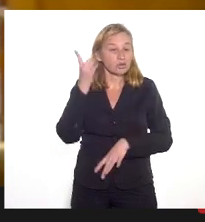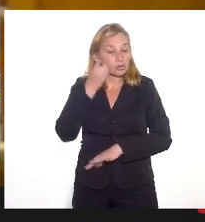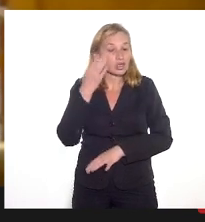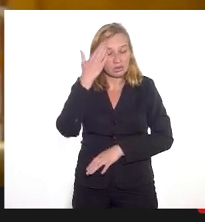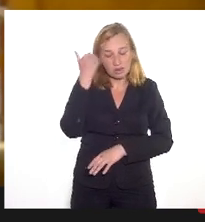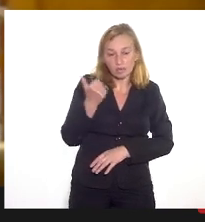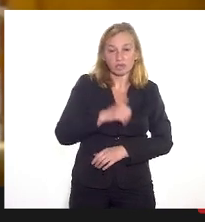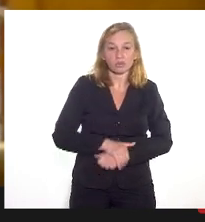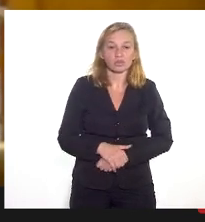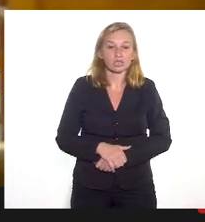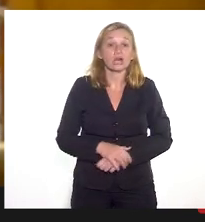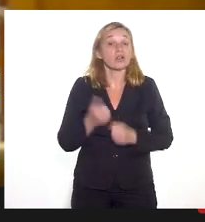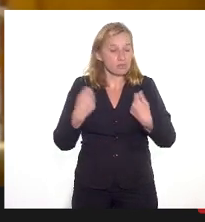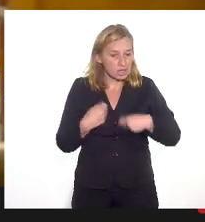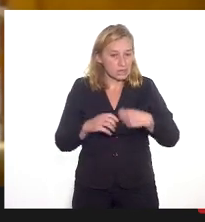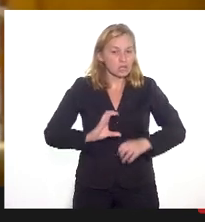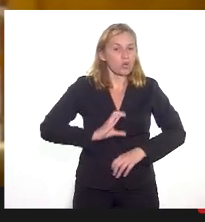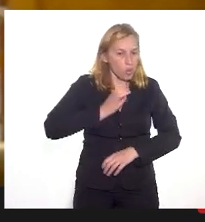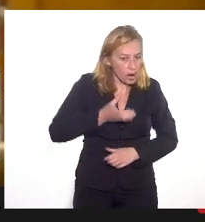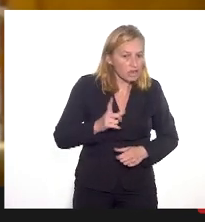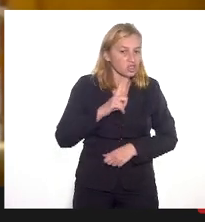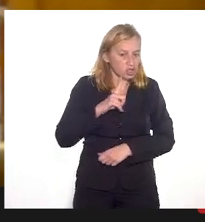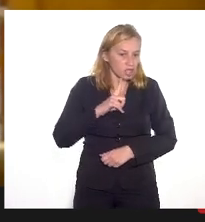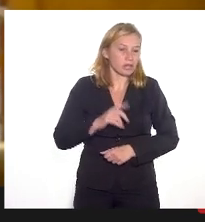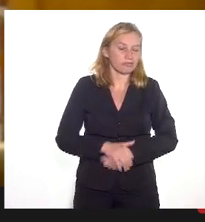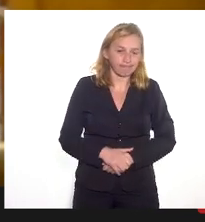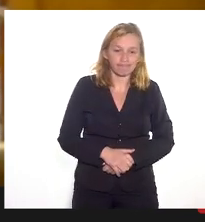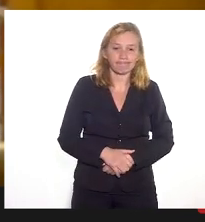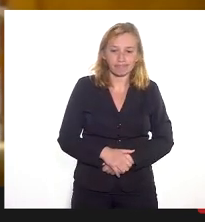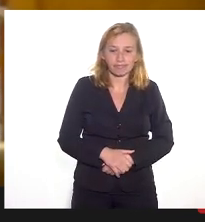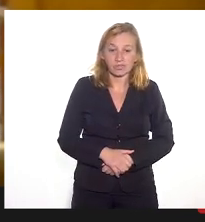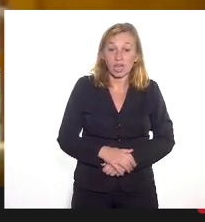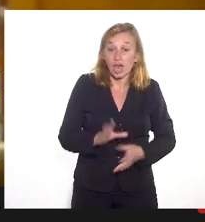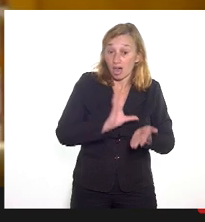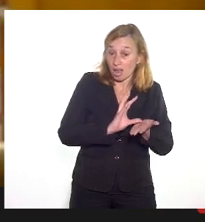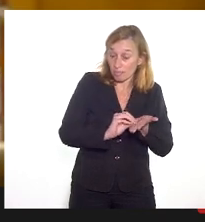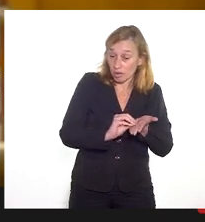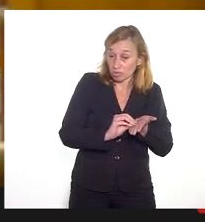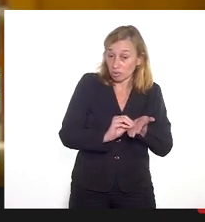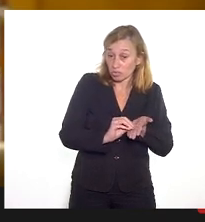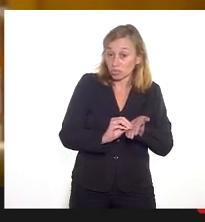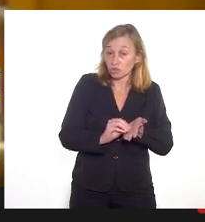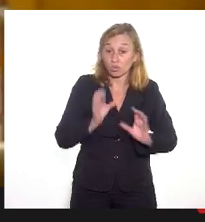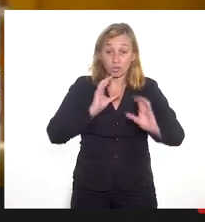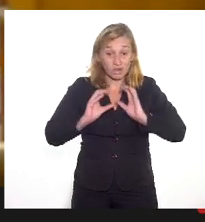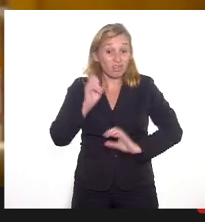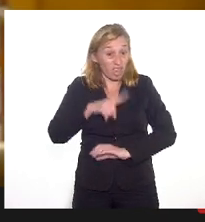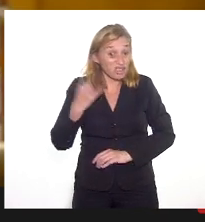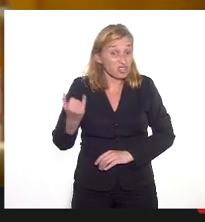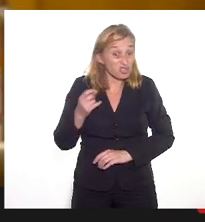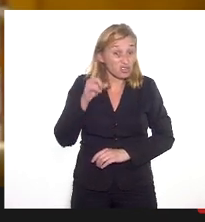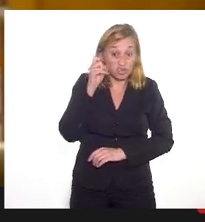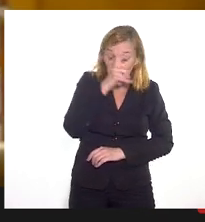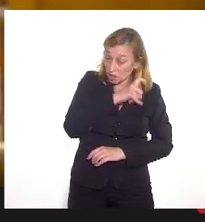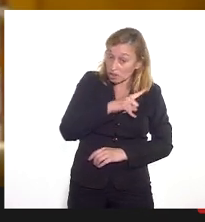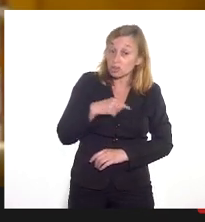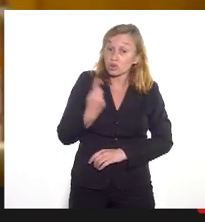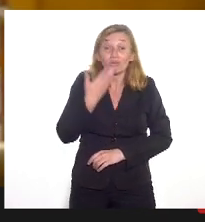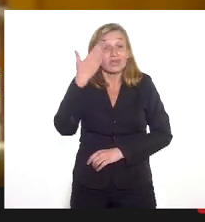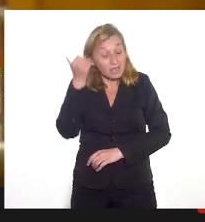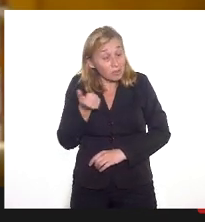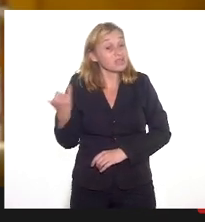sabe que precisa ter coragem para assumir essa pauta, né? A pauta de comunicação é uma pauta difícil, né? E nós